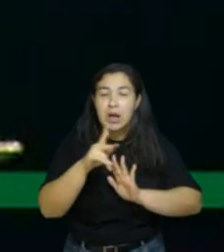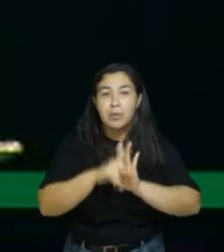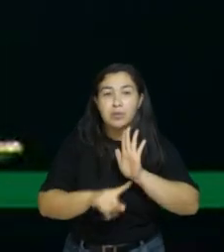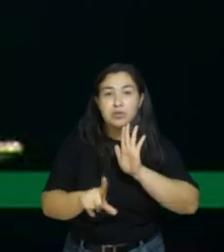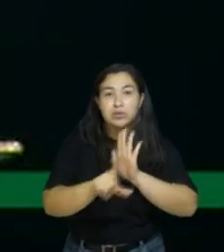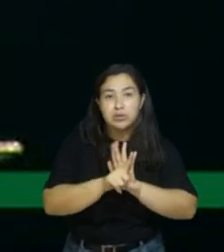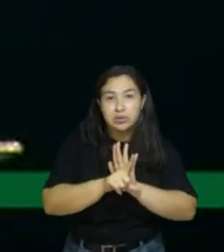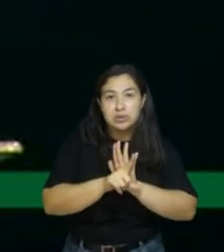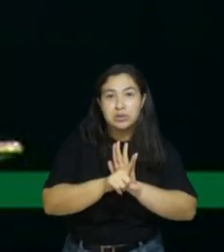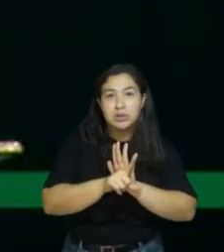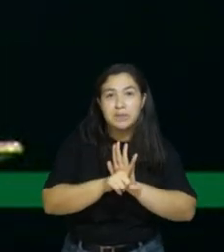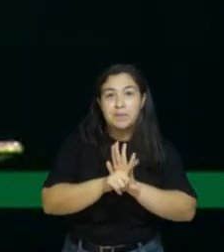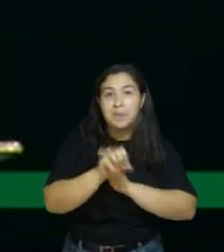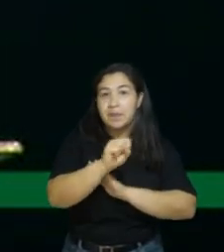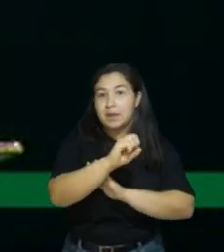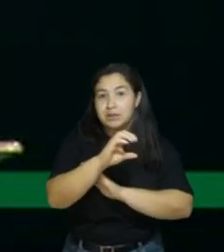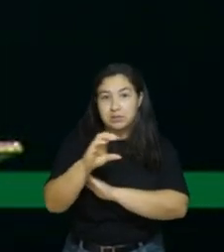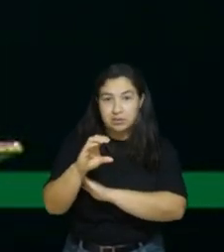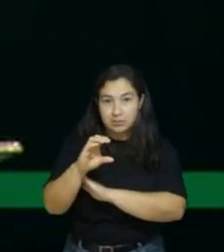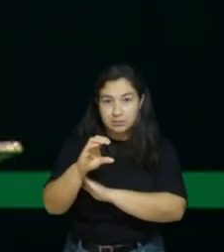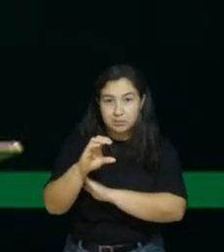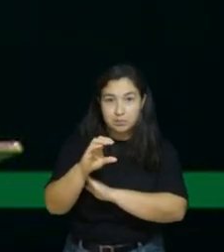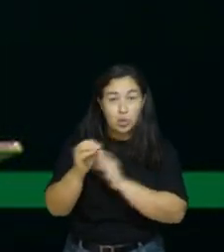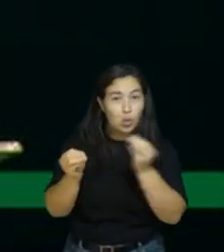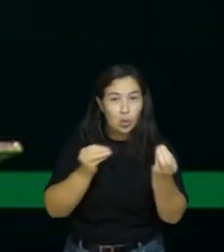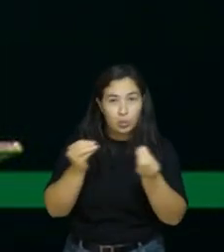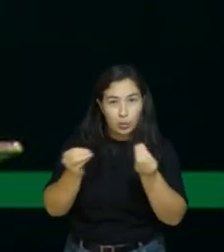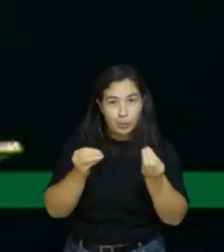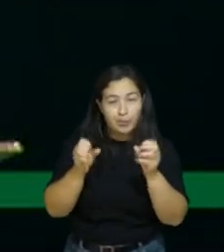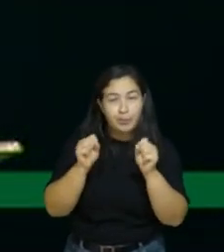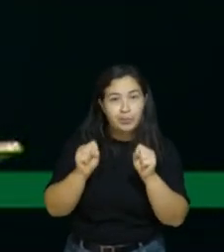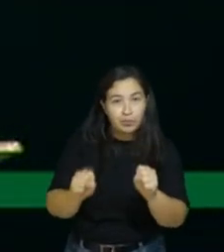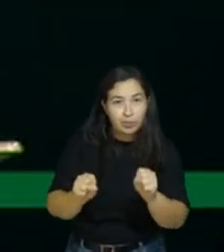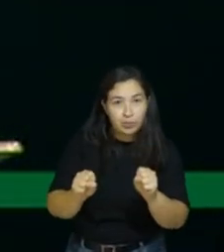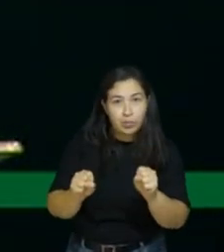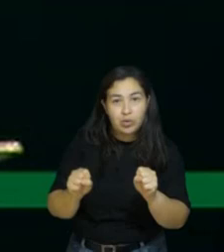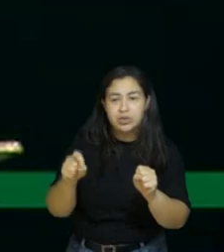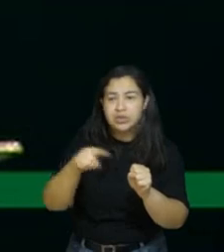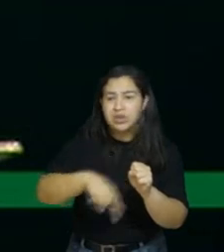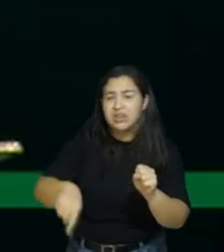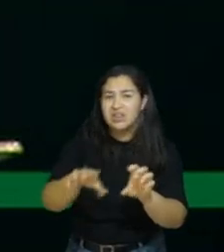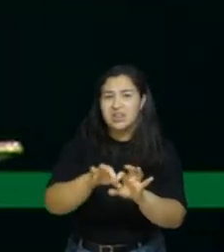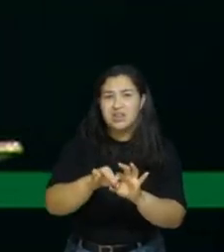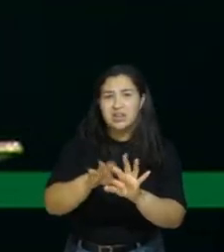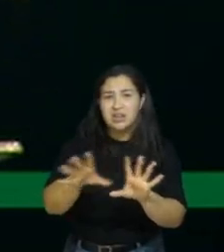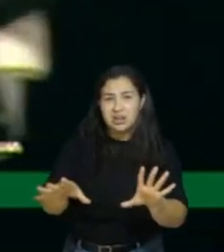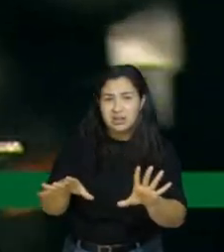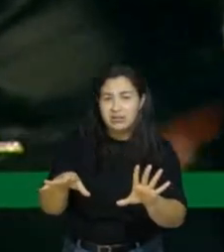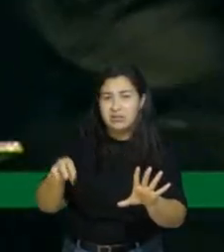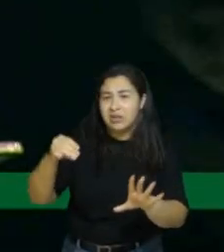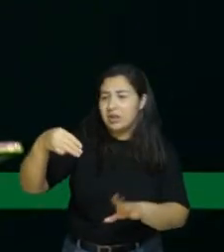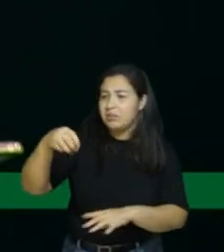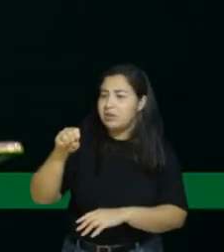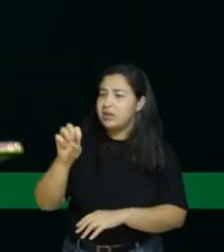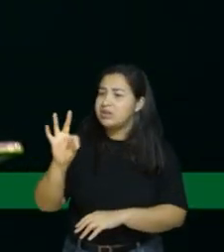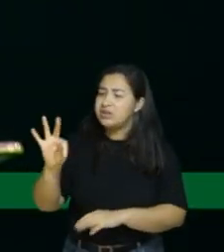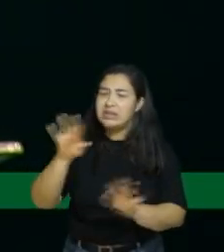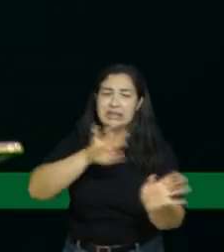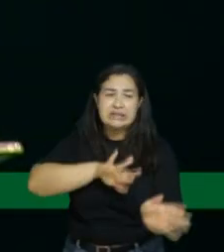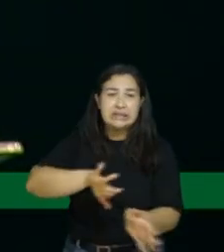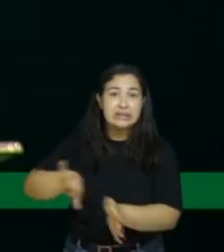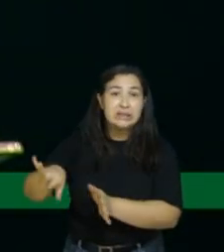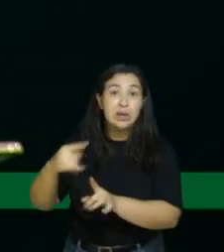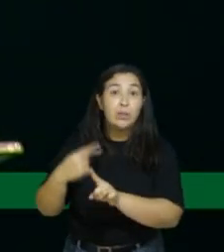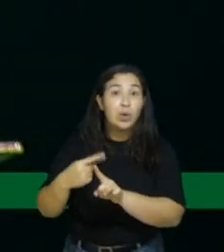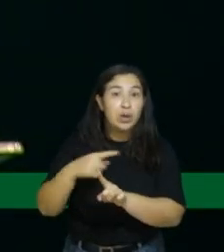lei para que Santa Catarina possa ficar livre da atuação do MST embora nós temos